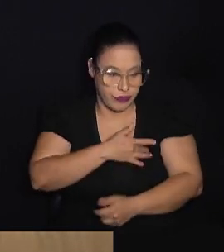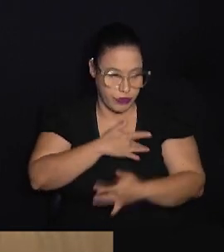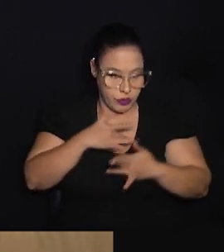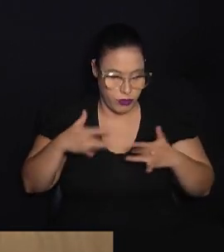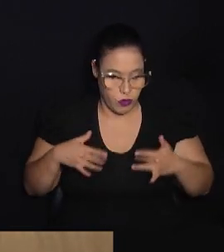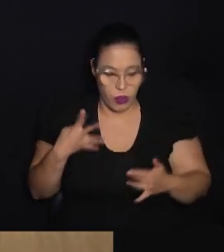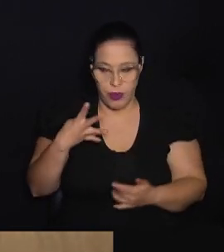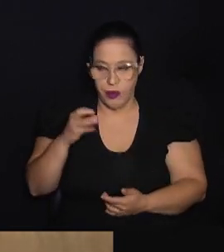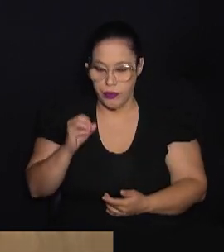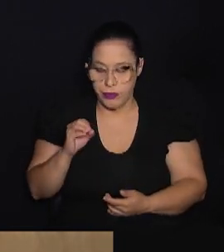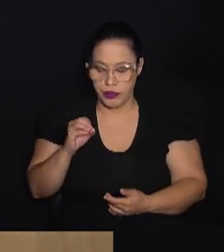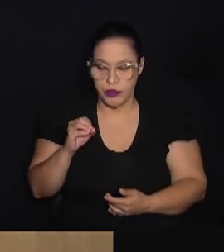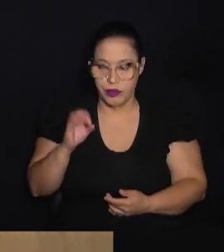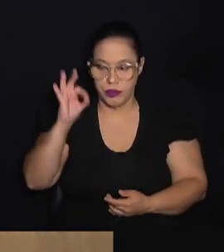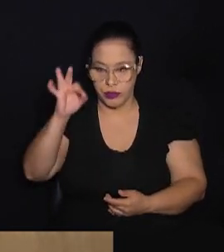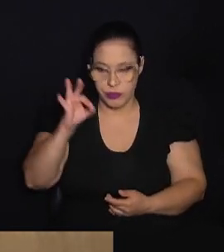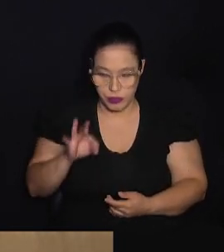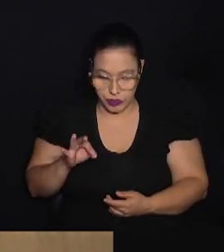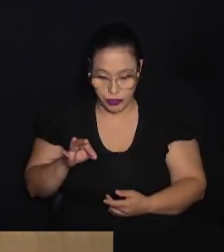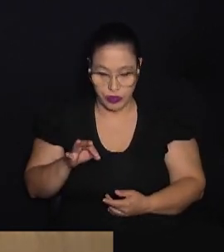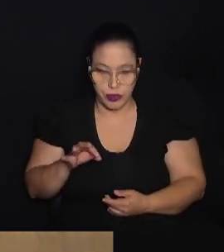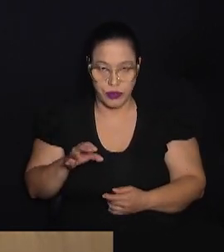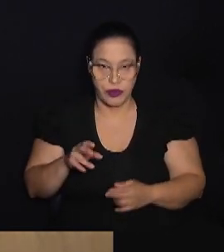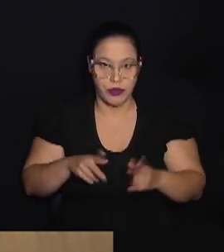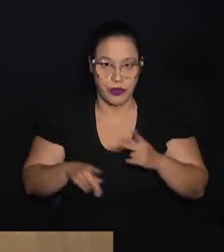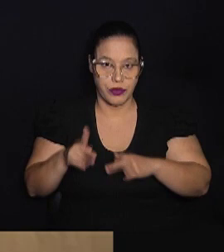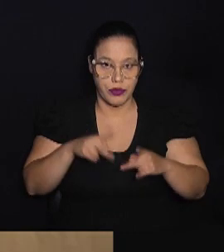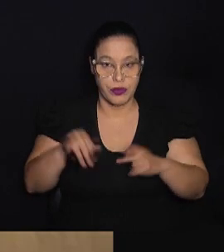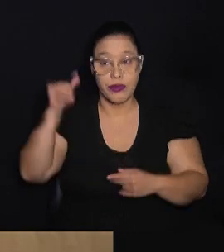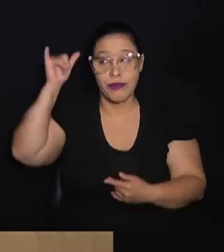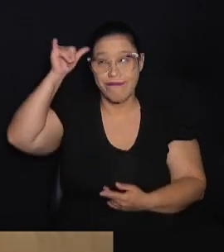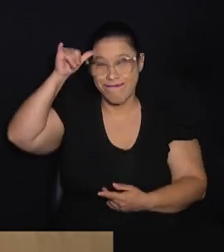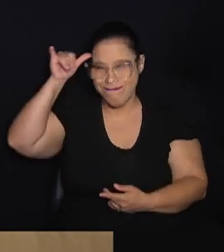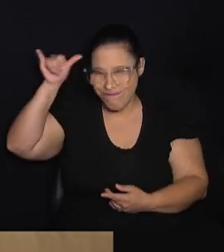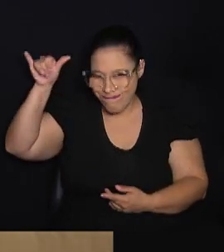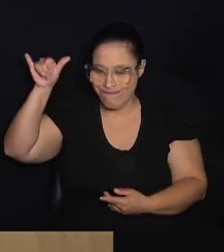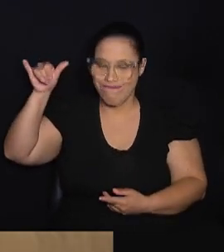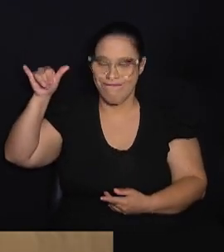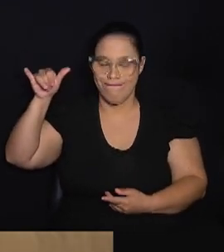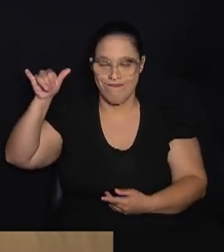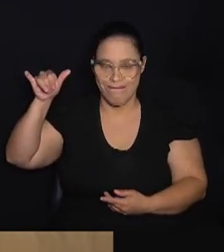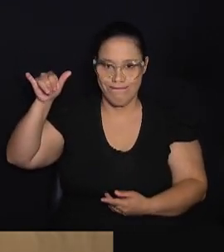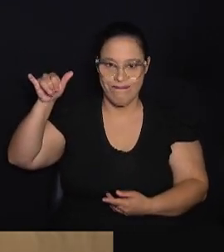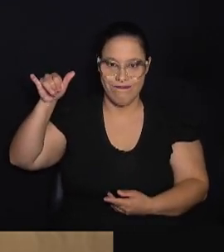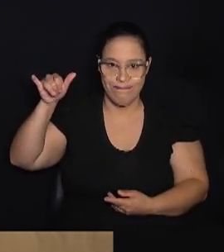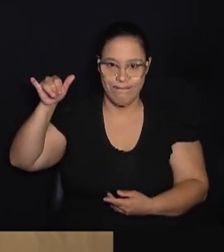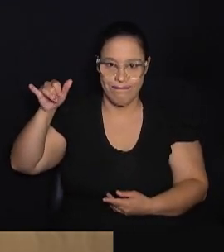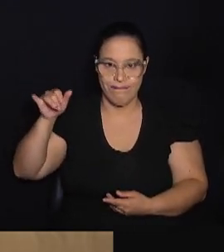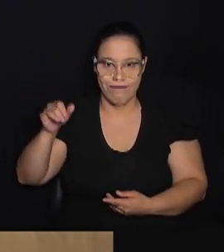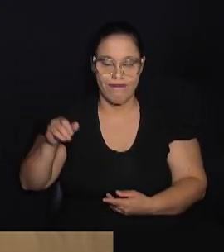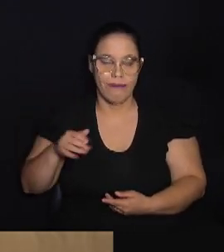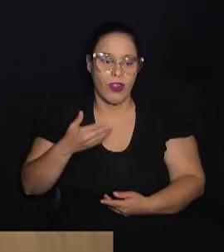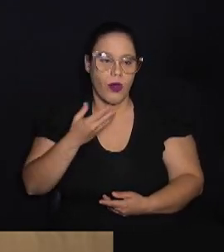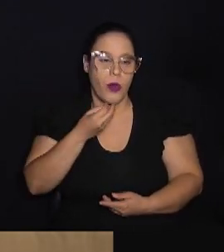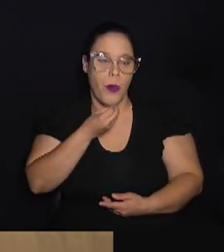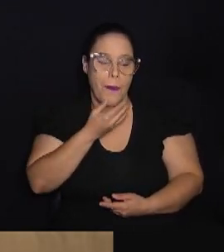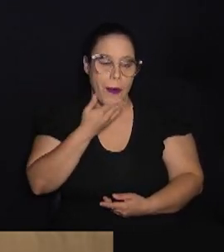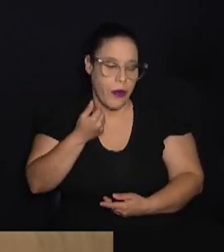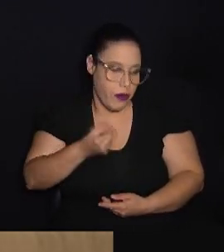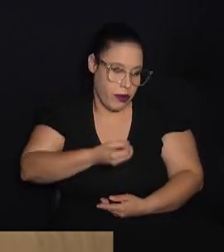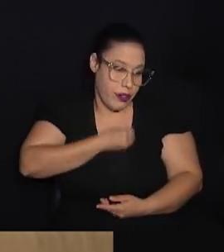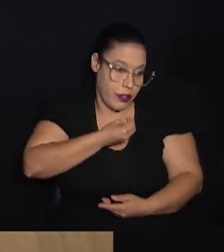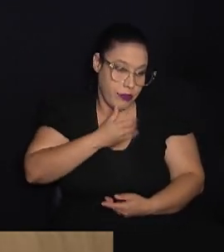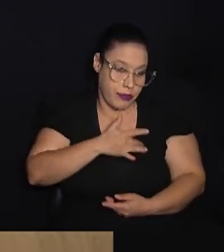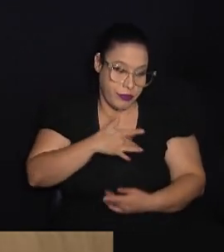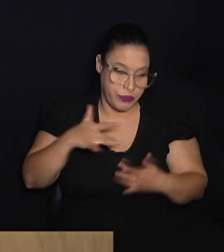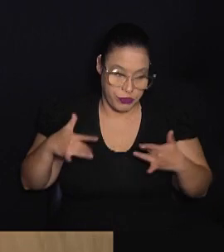dos tumores que hoje existem na população poderiam ser evitados se houvesse uma melhora do estilo de vida.